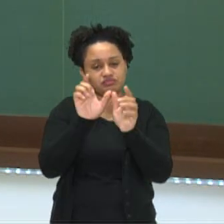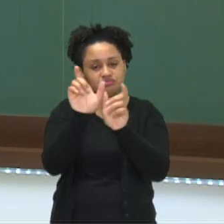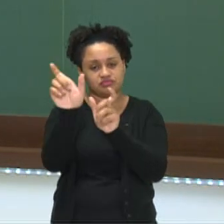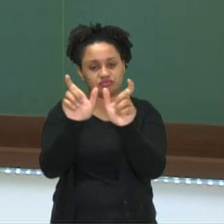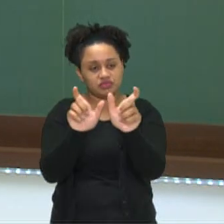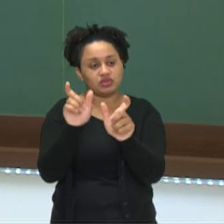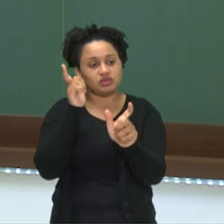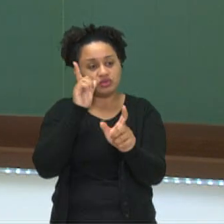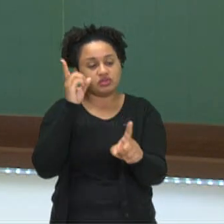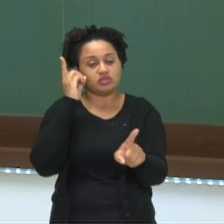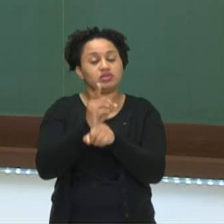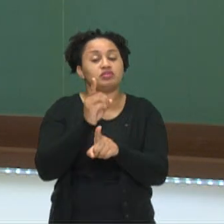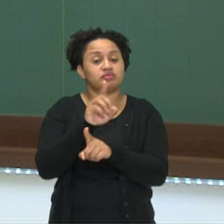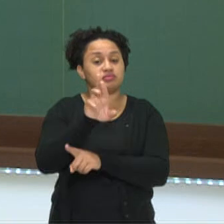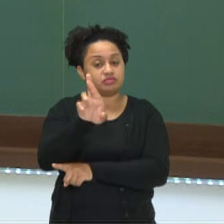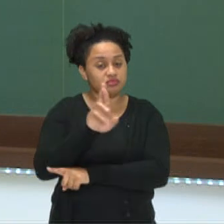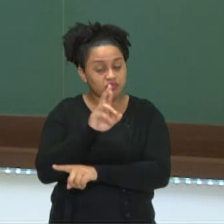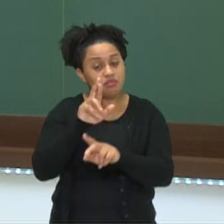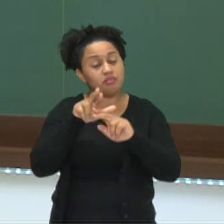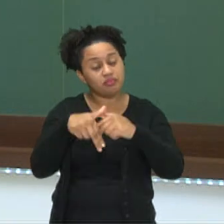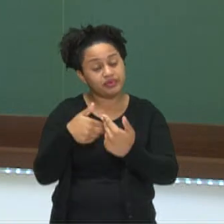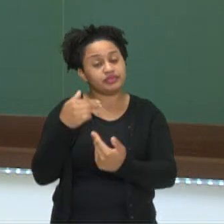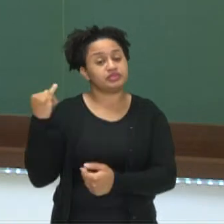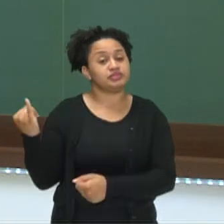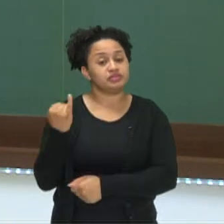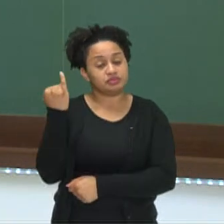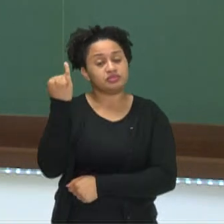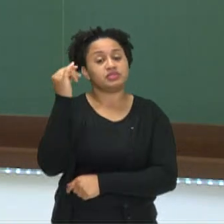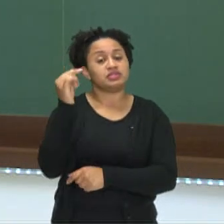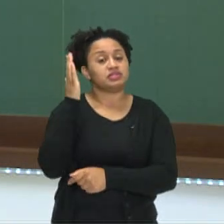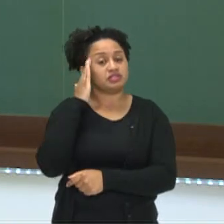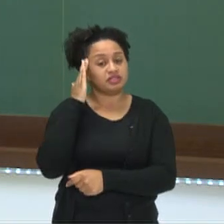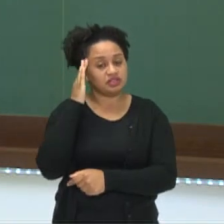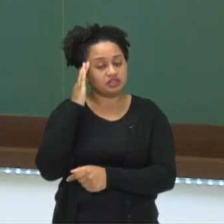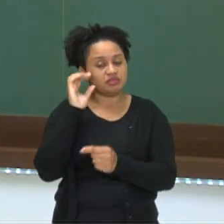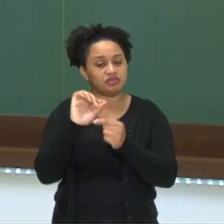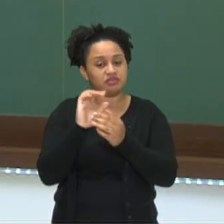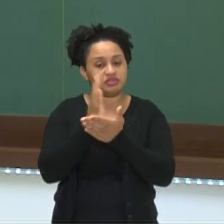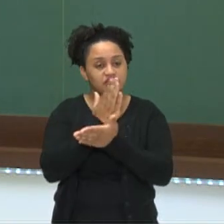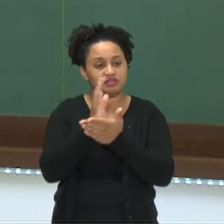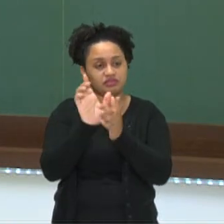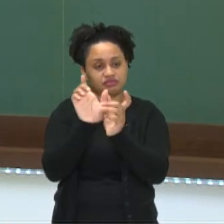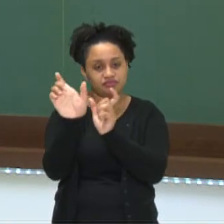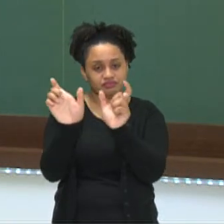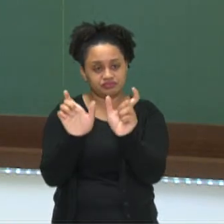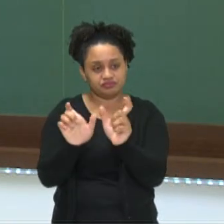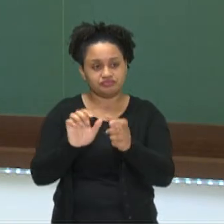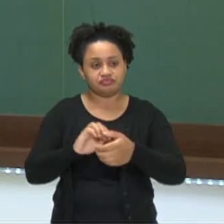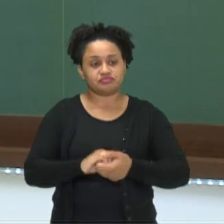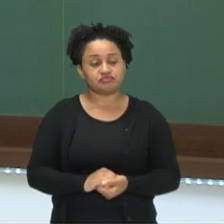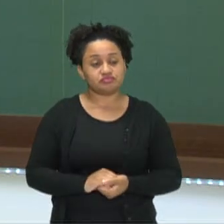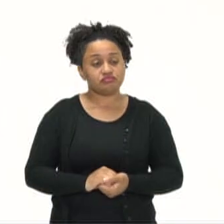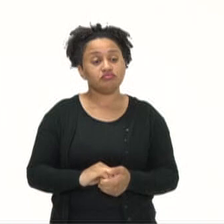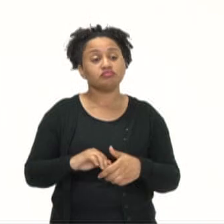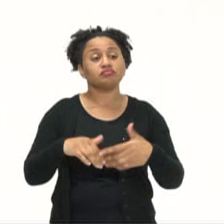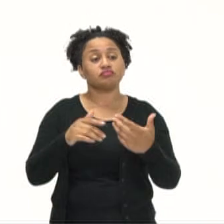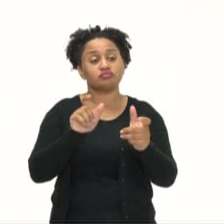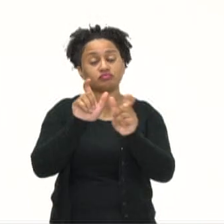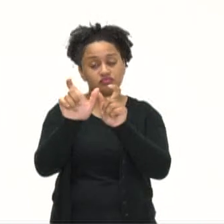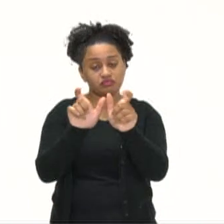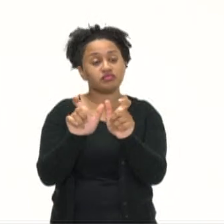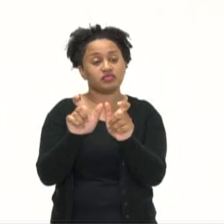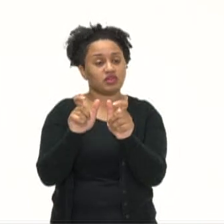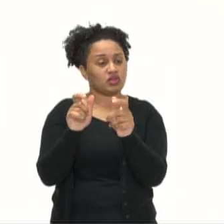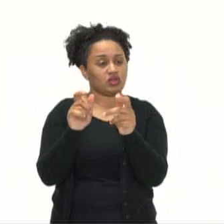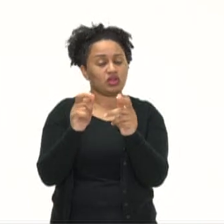consegue achar a resposta, ok? Por isso que é tão importante saber fatorar. Então, olha lá. A fatoração pelo fator comum